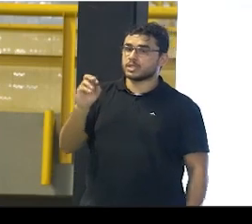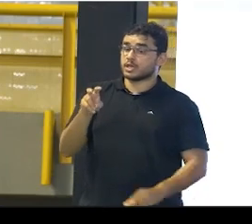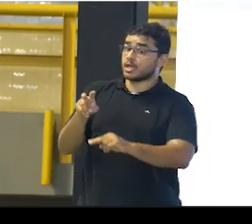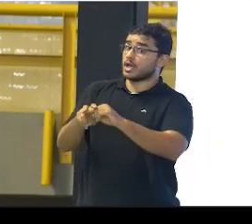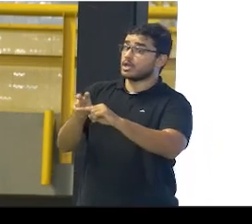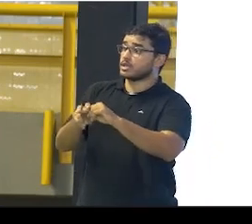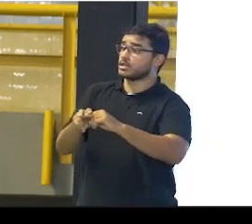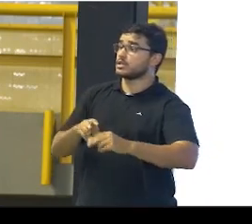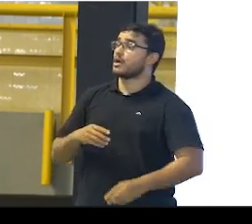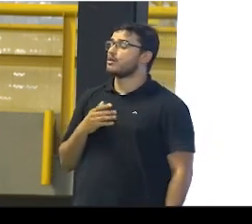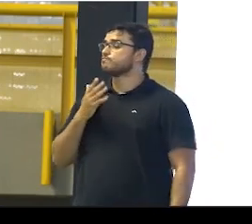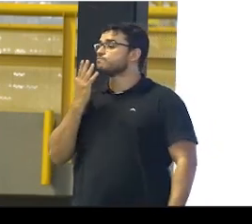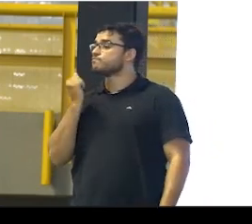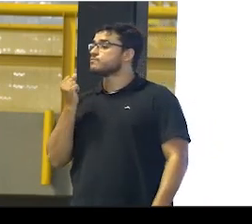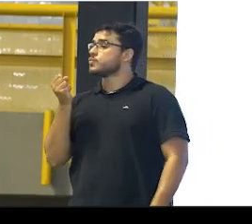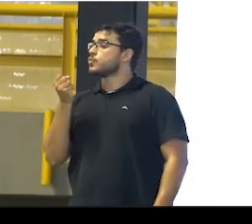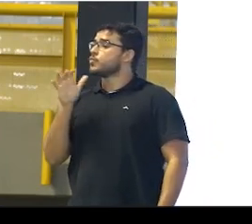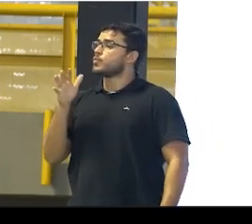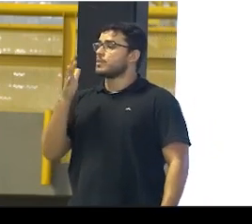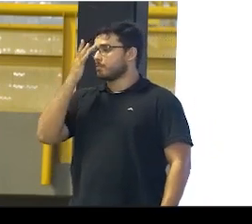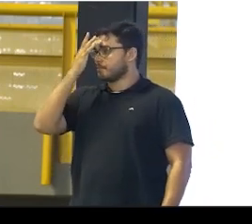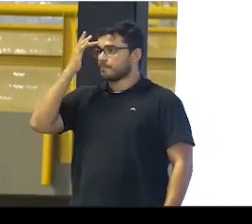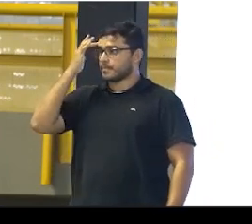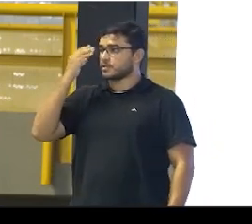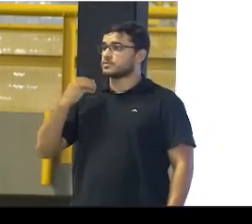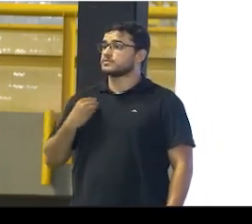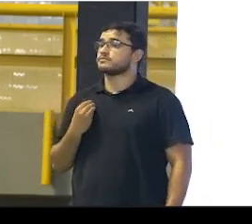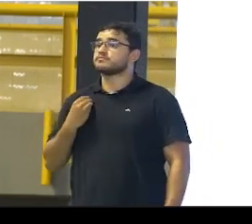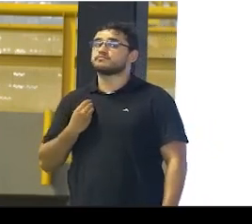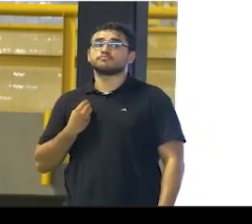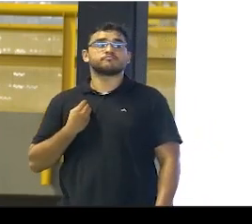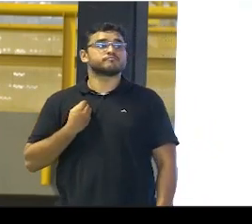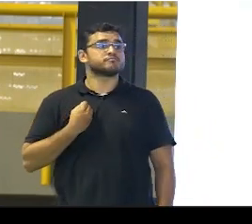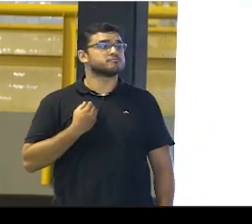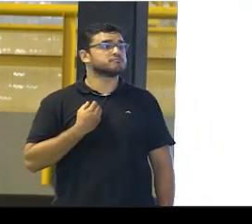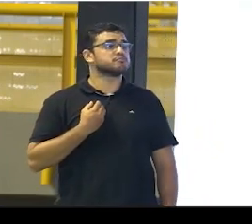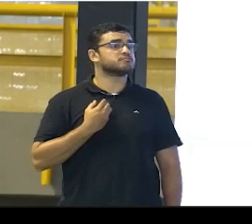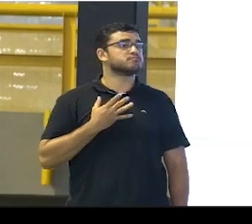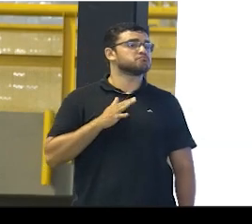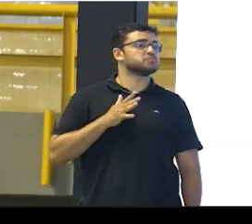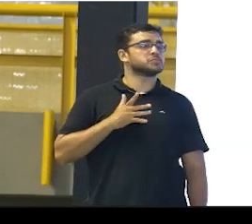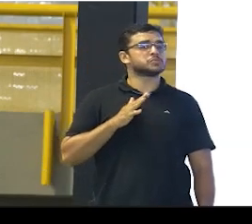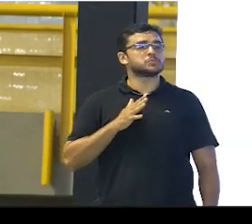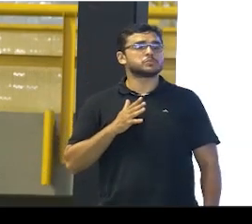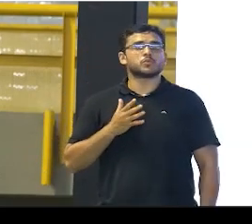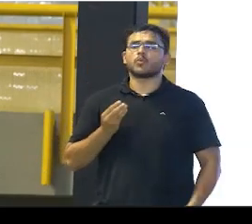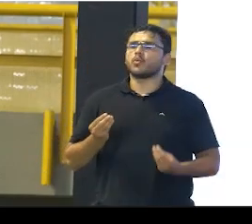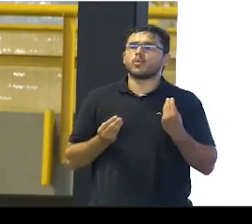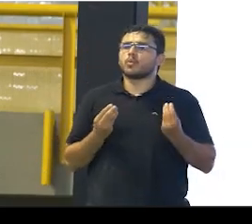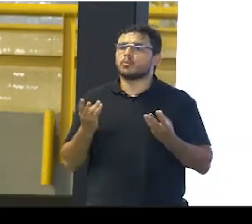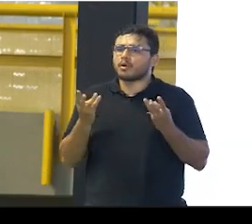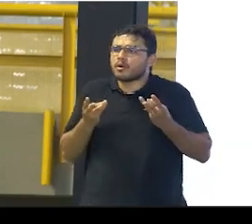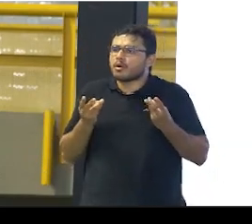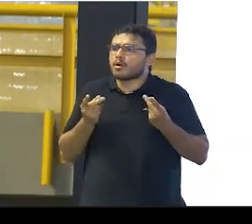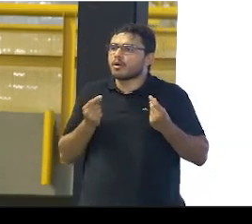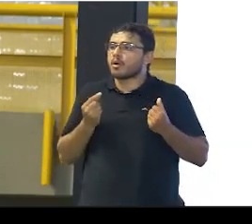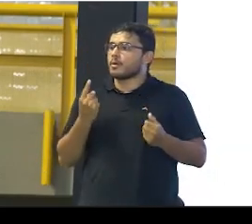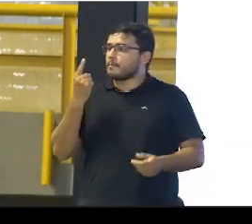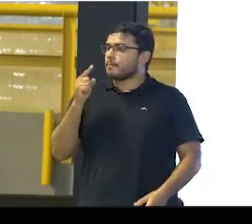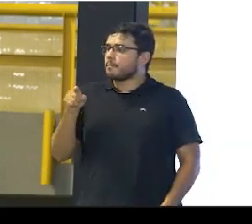é a raiz de 3 sobre 2, dividido por 2. Por isso fica A ao quadrado, a raiz de 3 sobre 4.